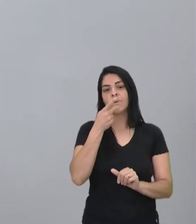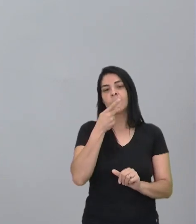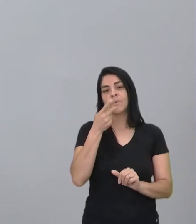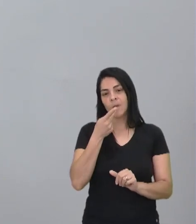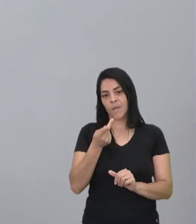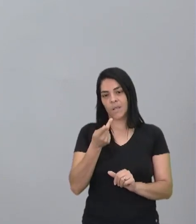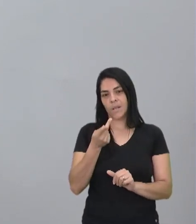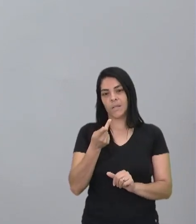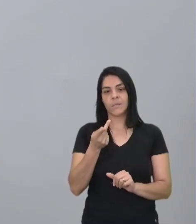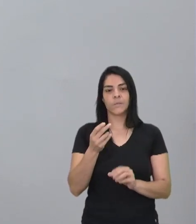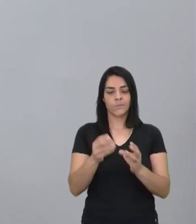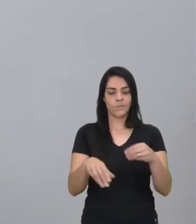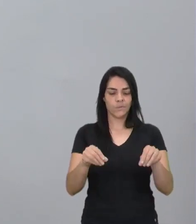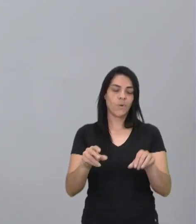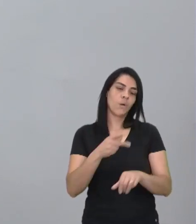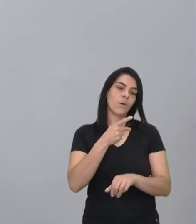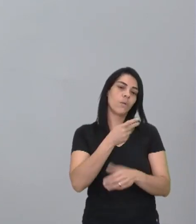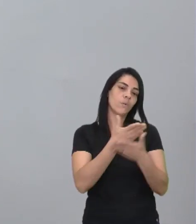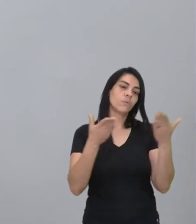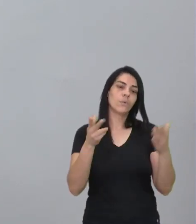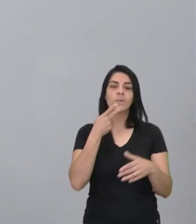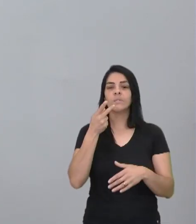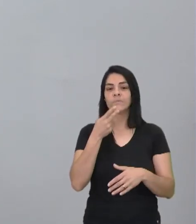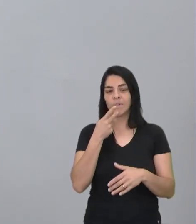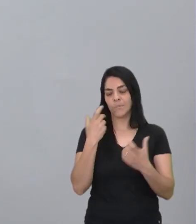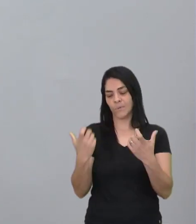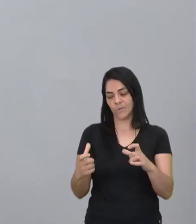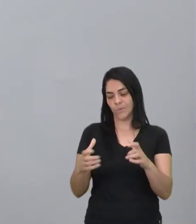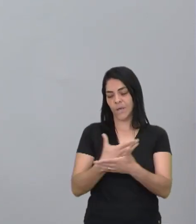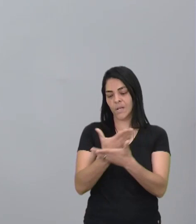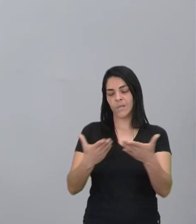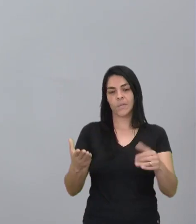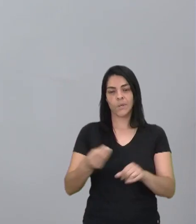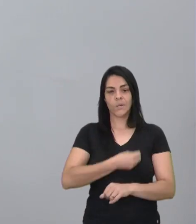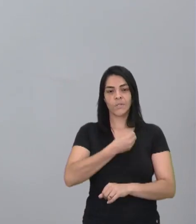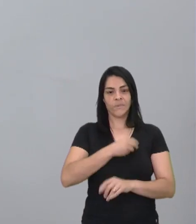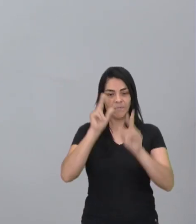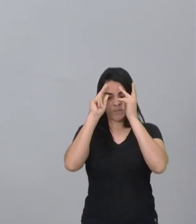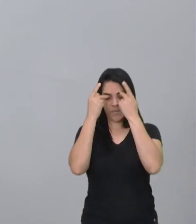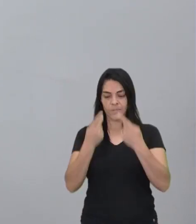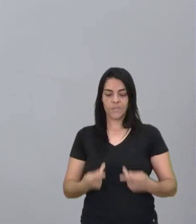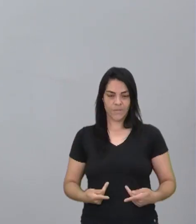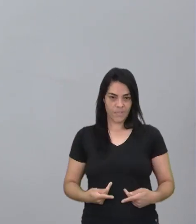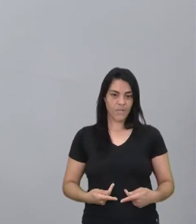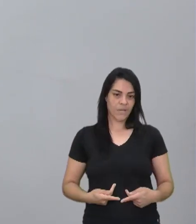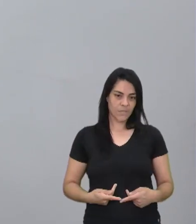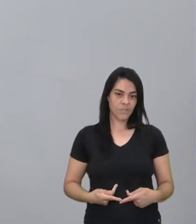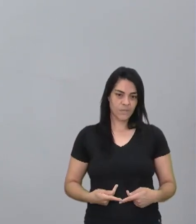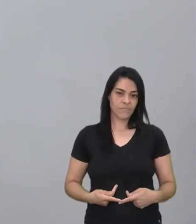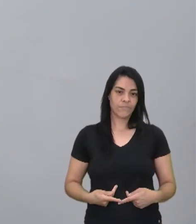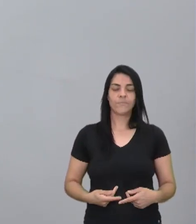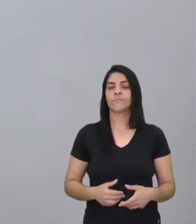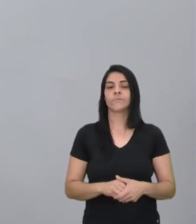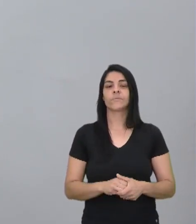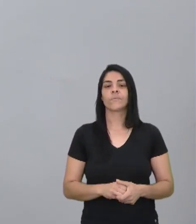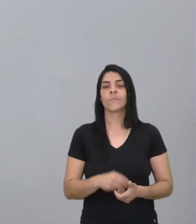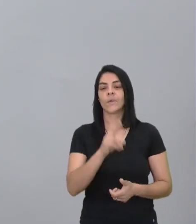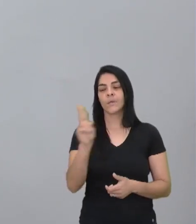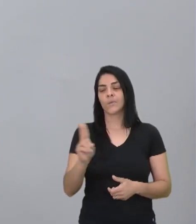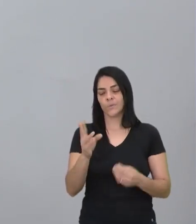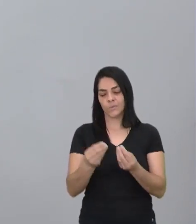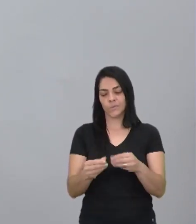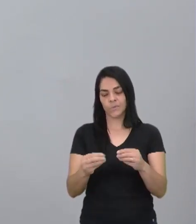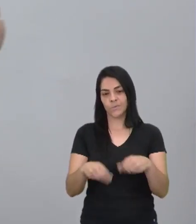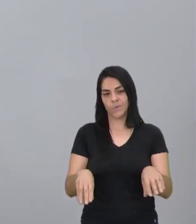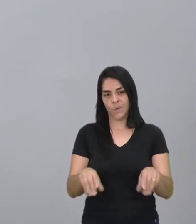onde a sociedade vive, né? Onde nós vivemos. E nós temos um peso muito grande dentro, obviamente, do uso do solo. Porque